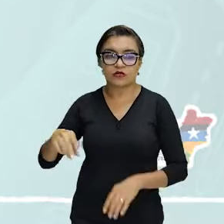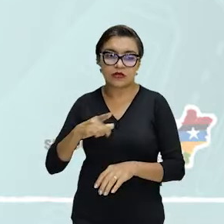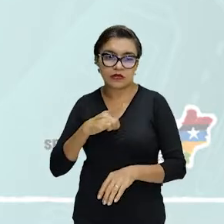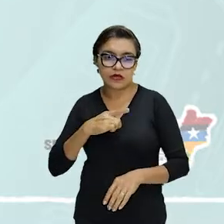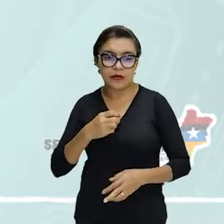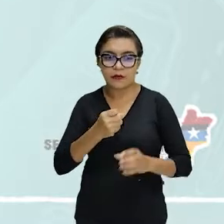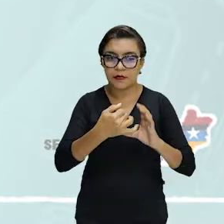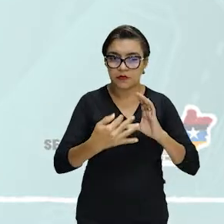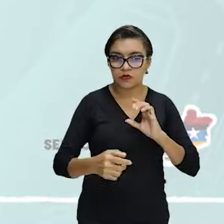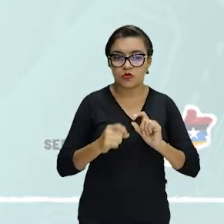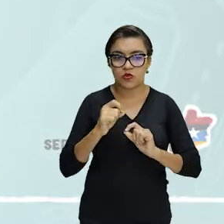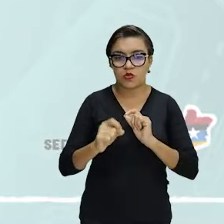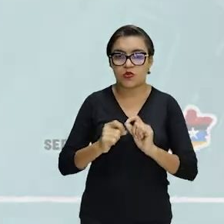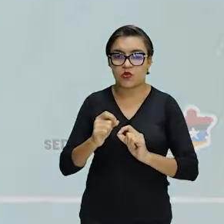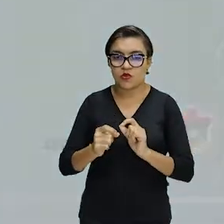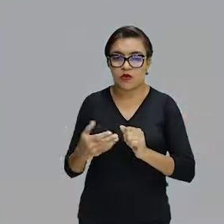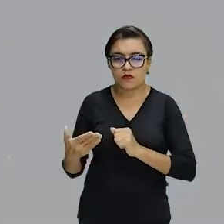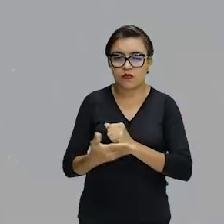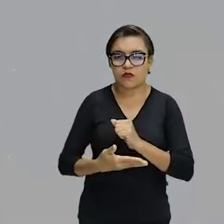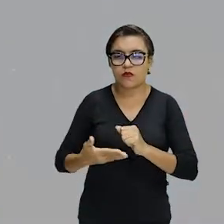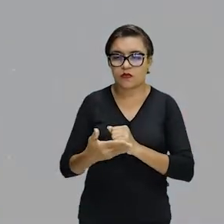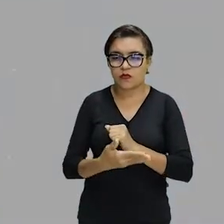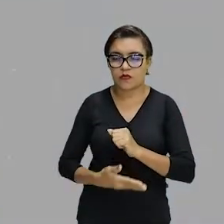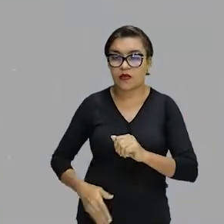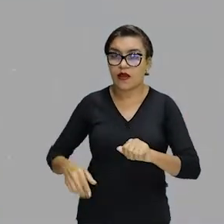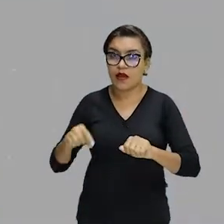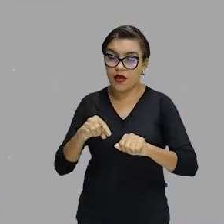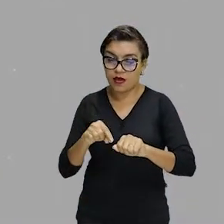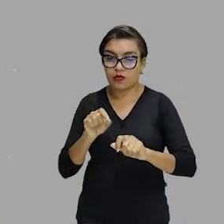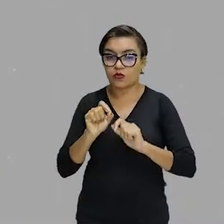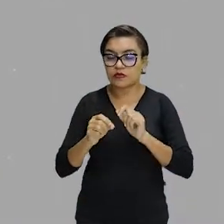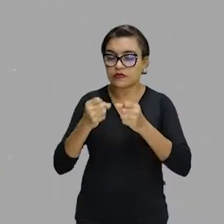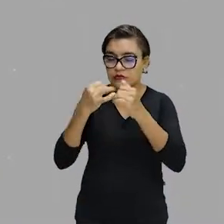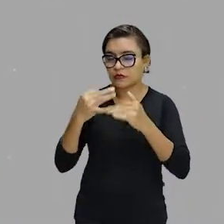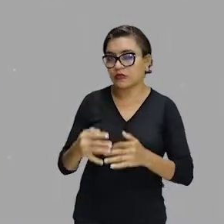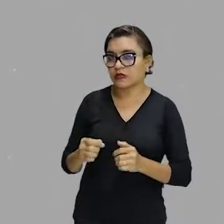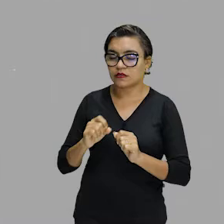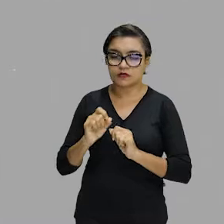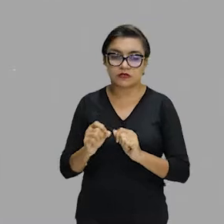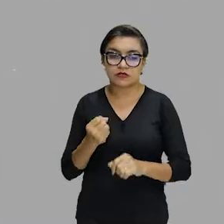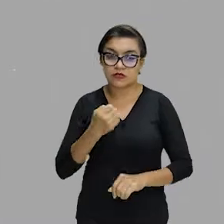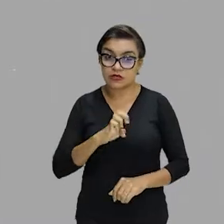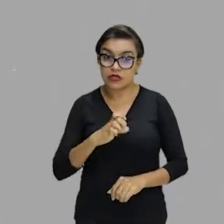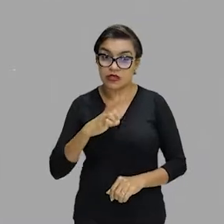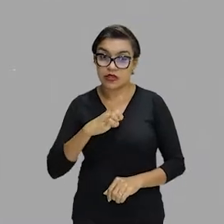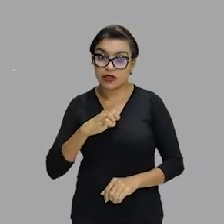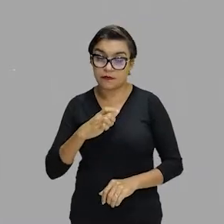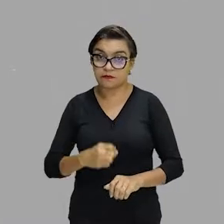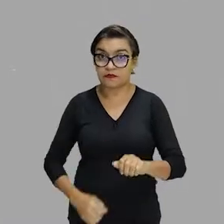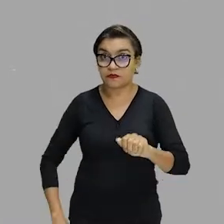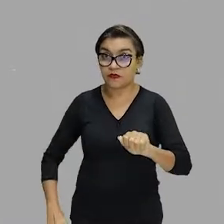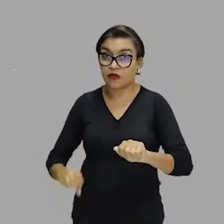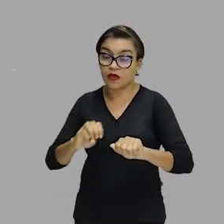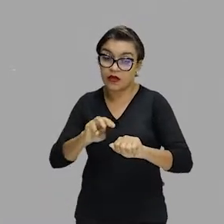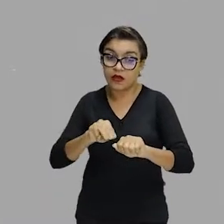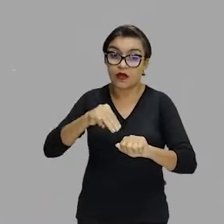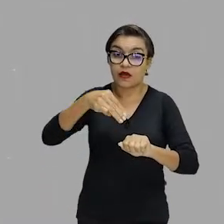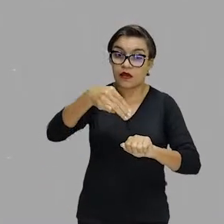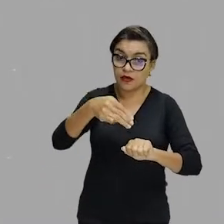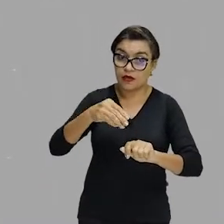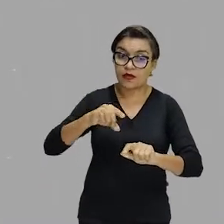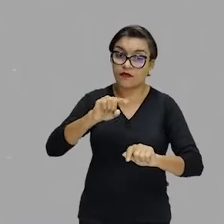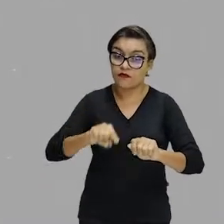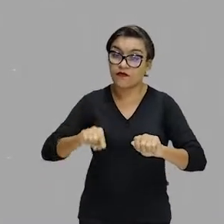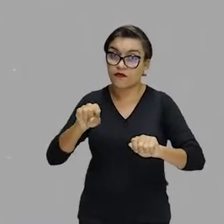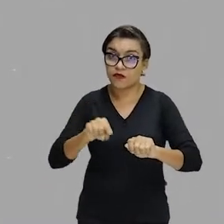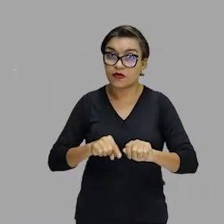chamada de propriedade fundamental da potenciação. O que é que ela diz? Se eu tenho um A elevado a M multiplicado